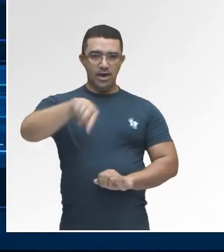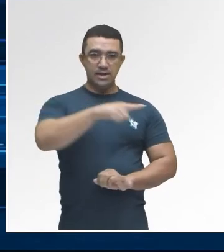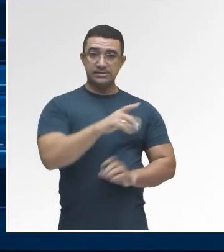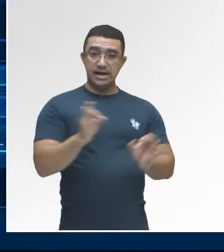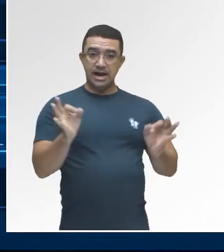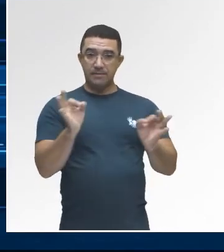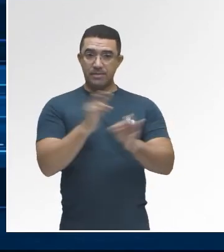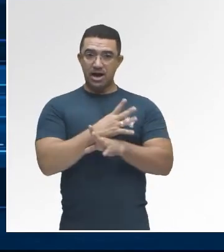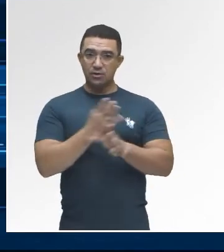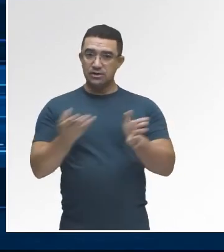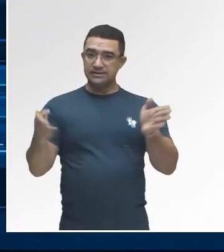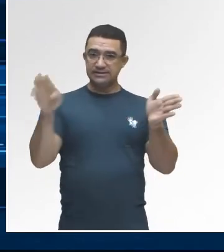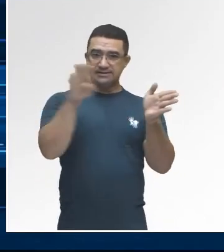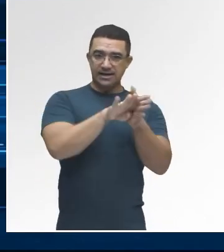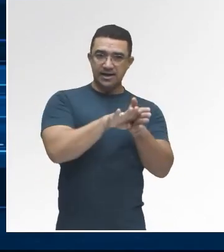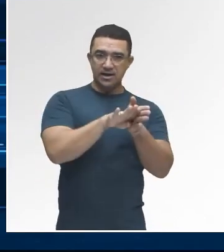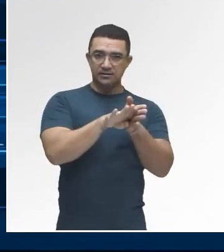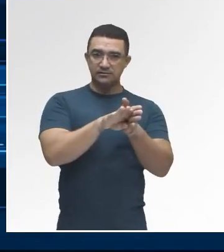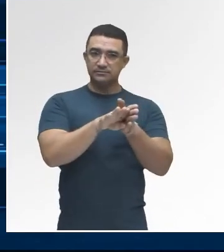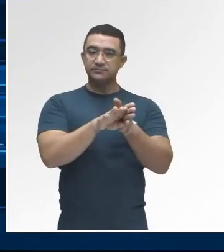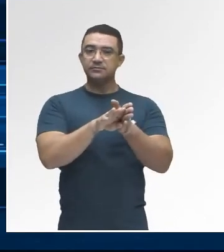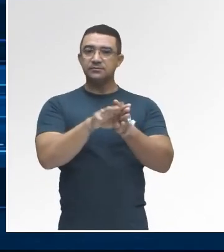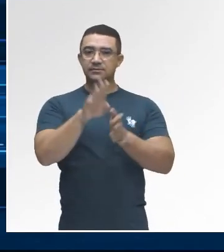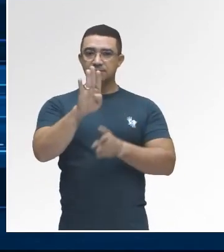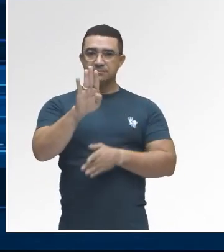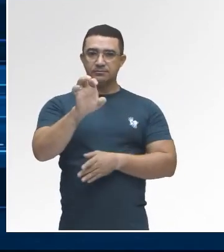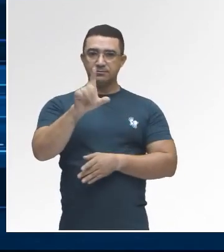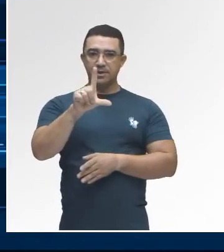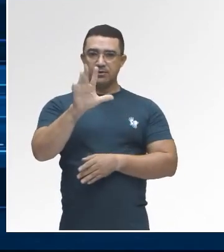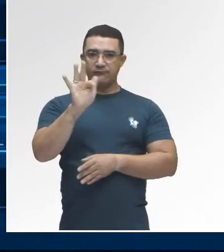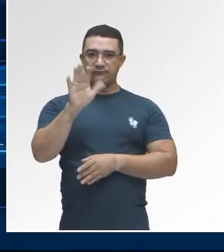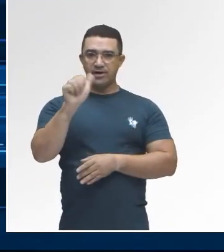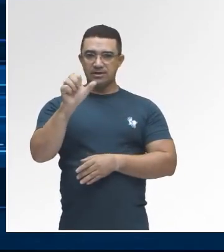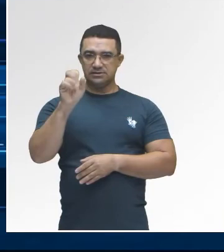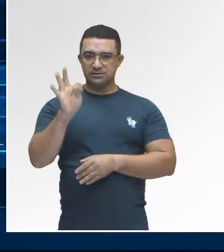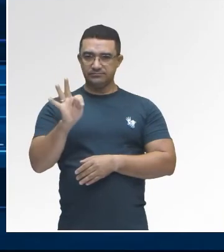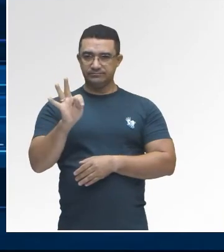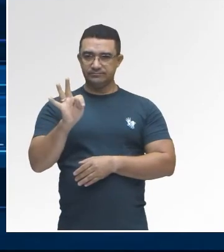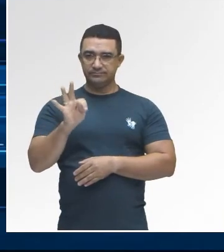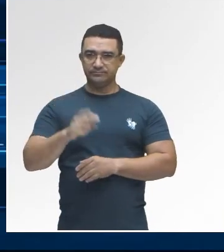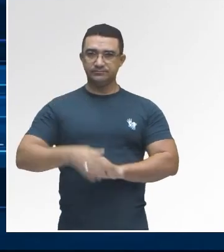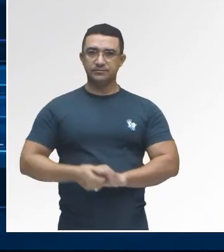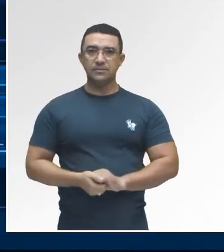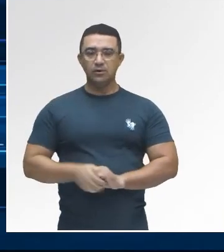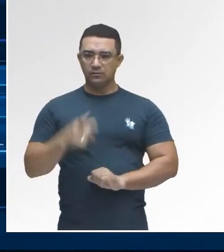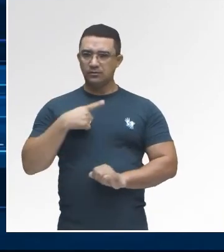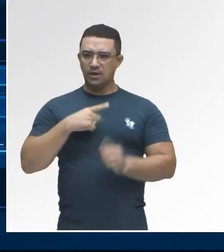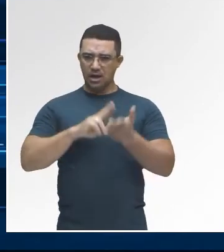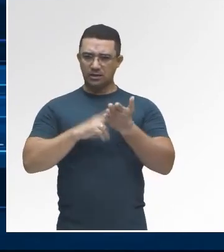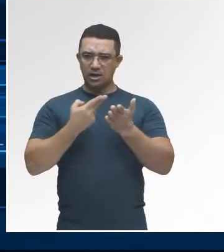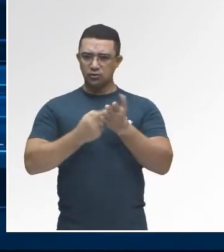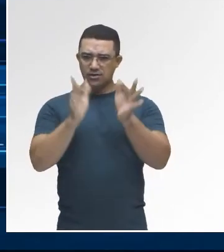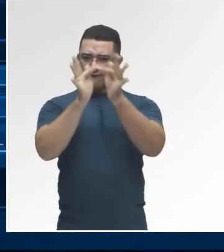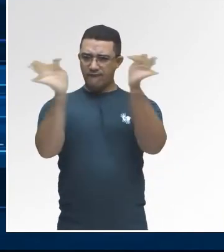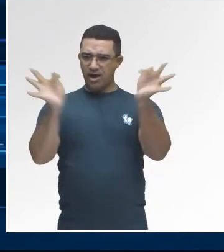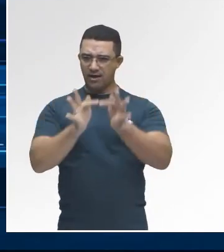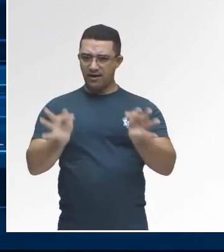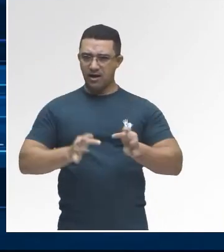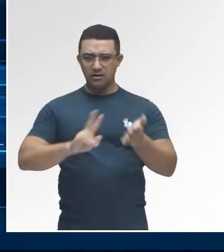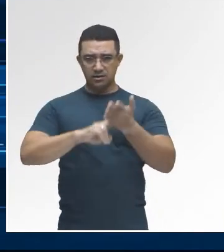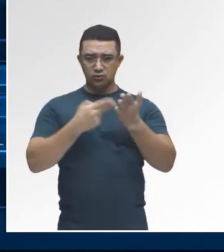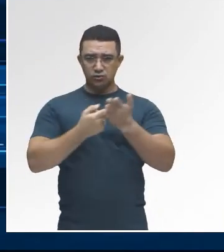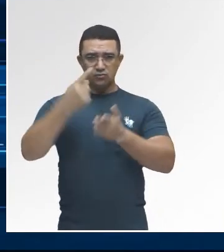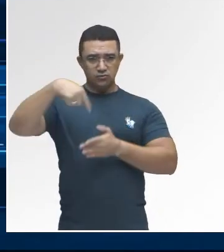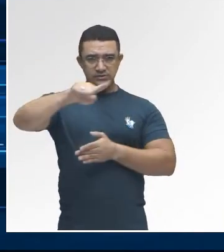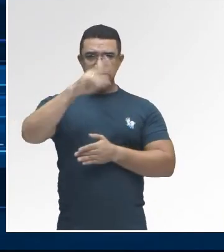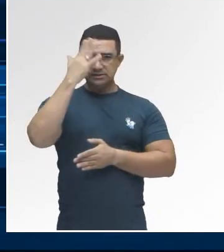todas essas frases vocês observam que tem, né, a tradução delas para vocês aí entenderem o que elas estão falando,